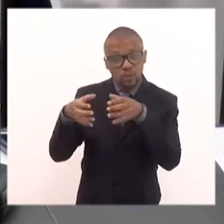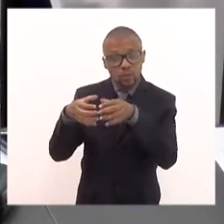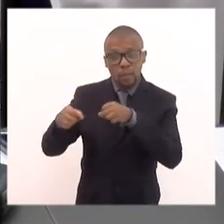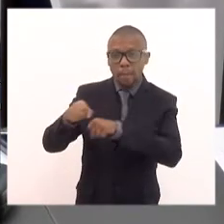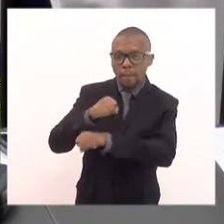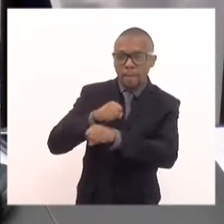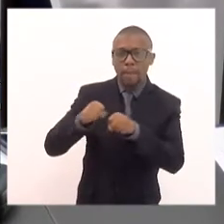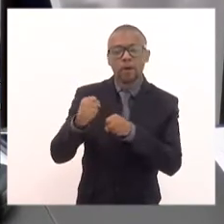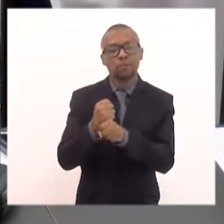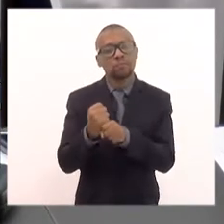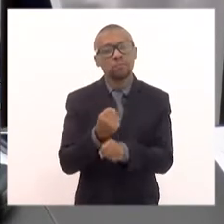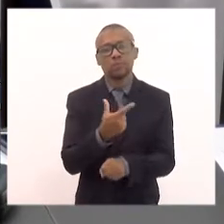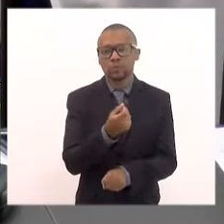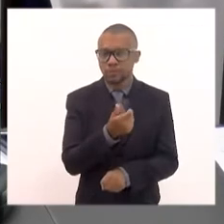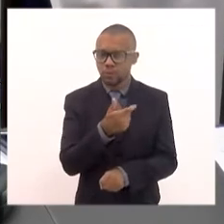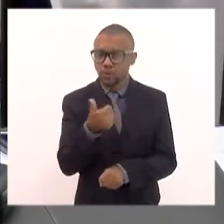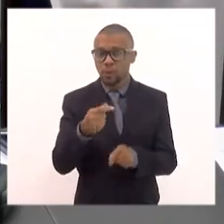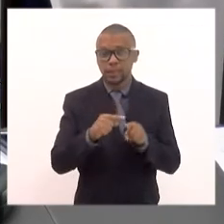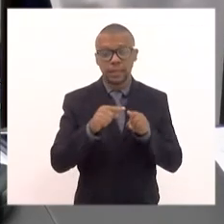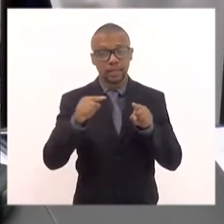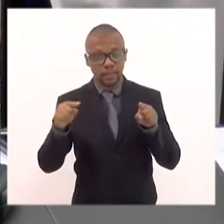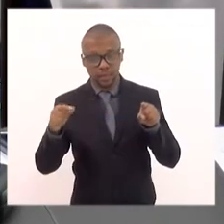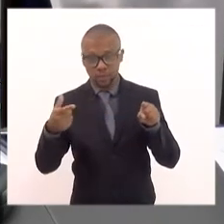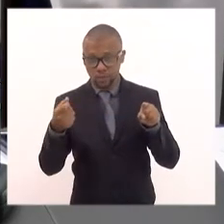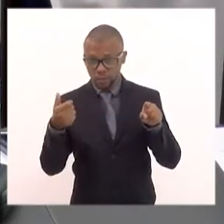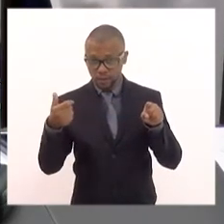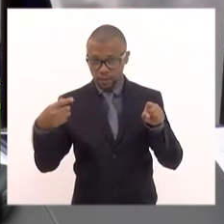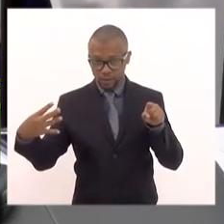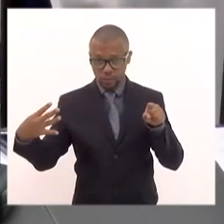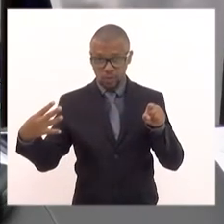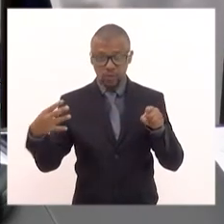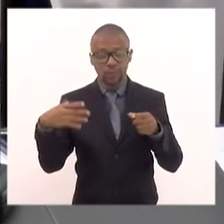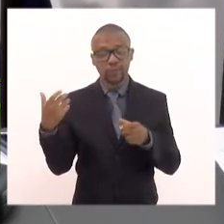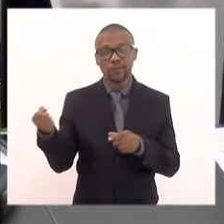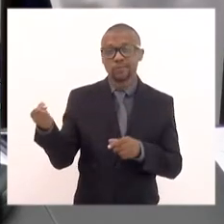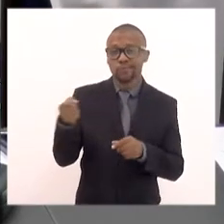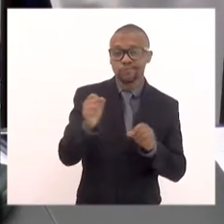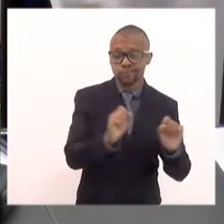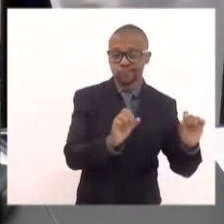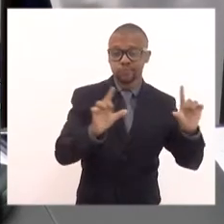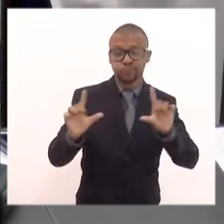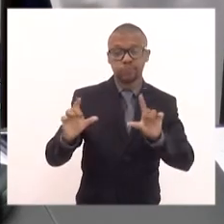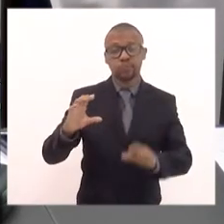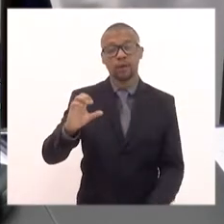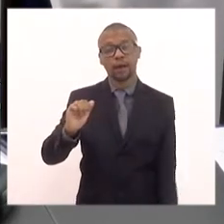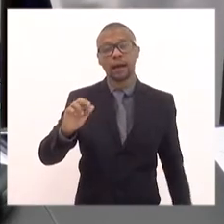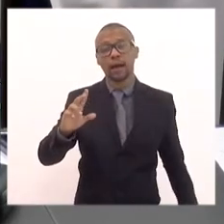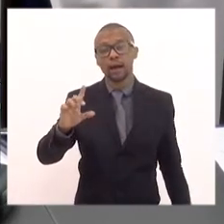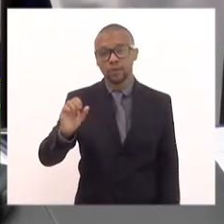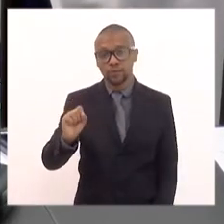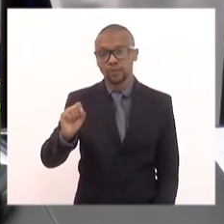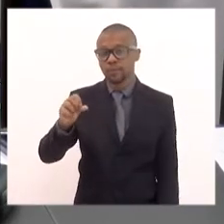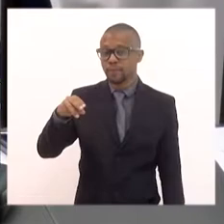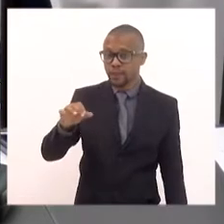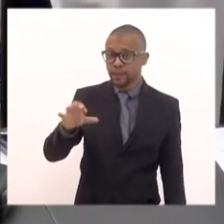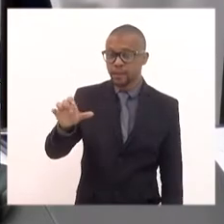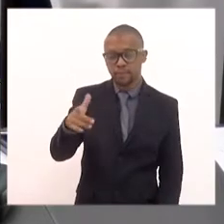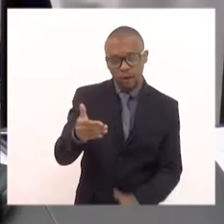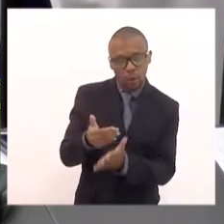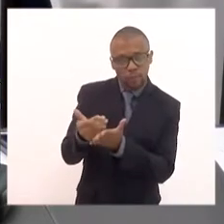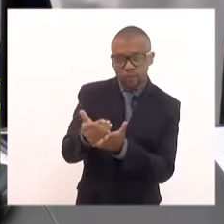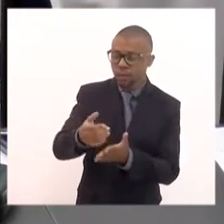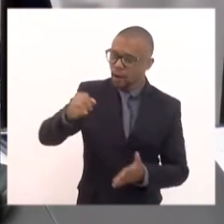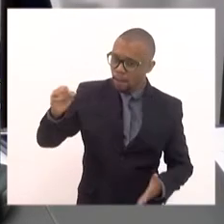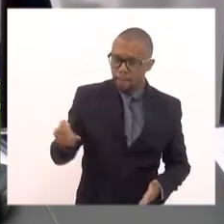passo a palavra ao deputado Carlos Mink, presidente da Comissão do Cumpras, para fazer a sua manifestação inicial. Mink, está com